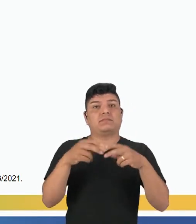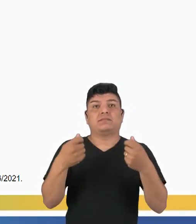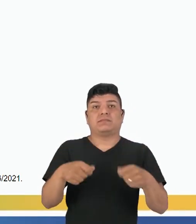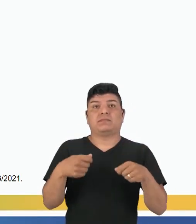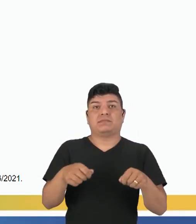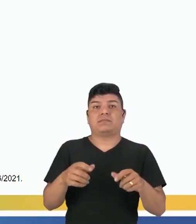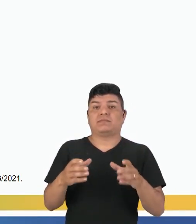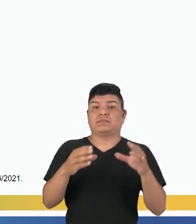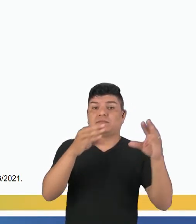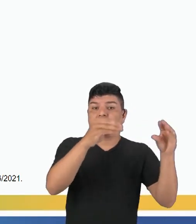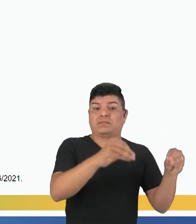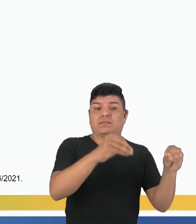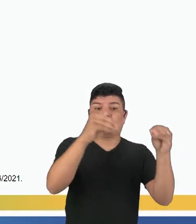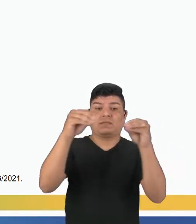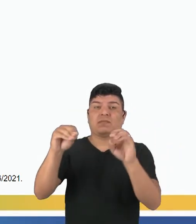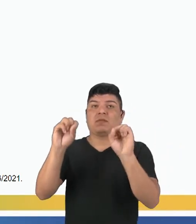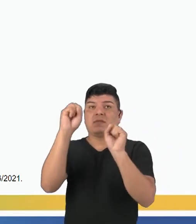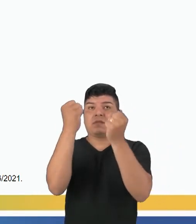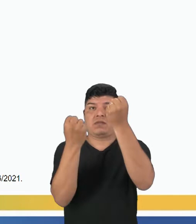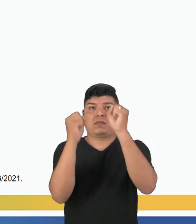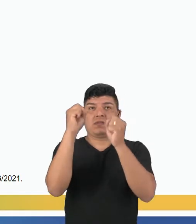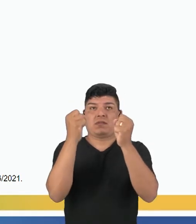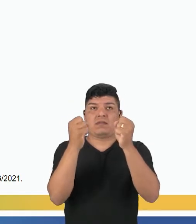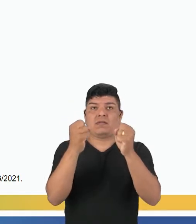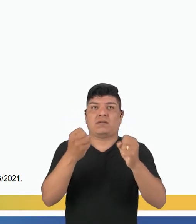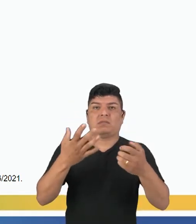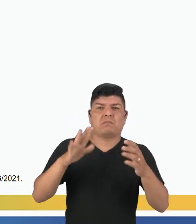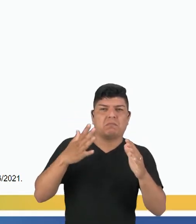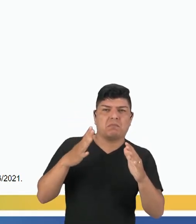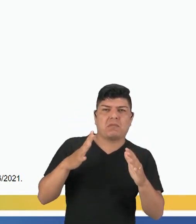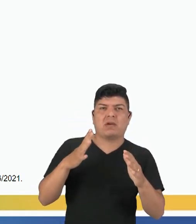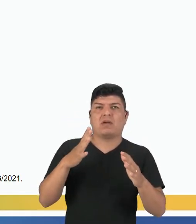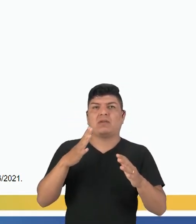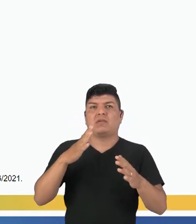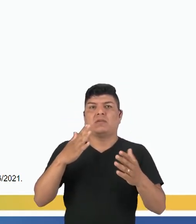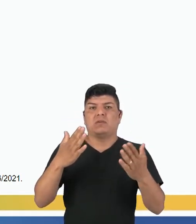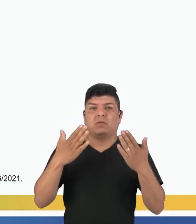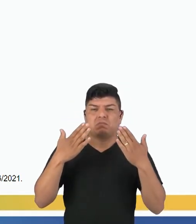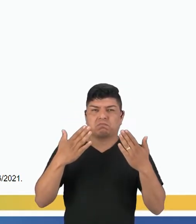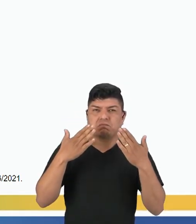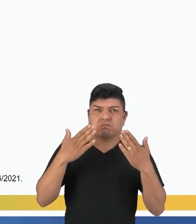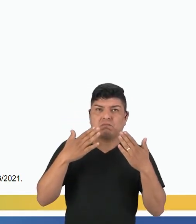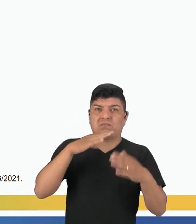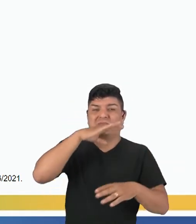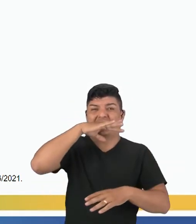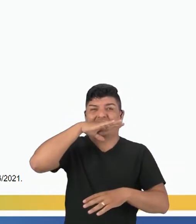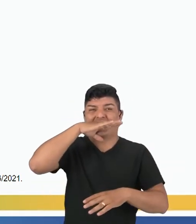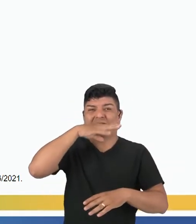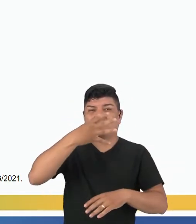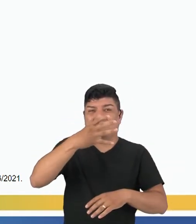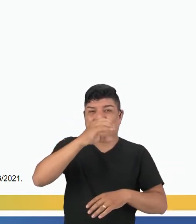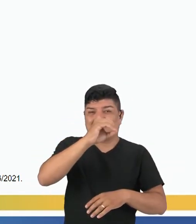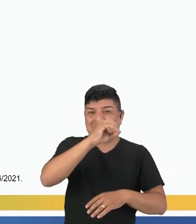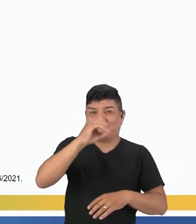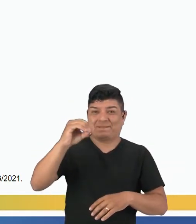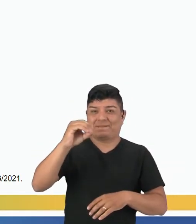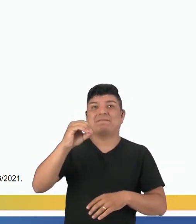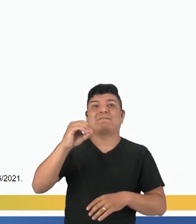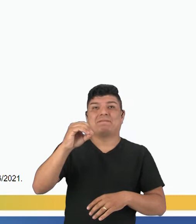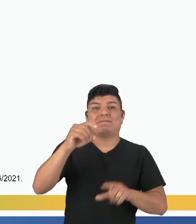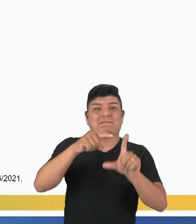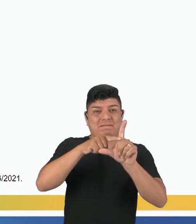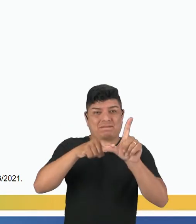ele é colocado nestas máquinas a uma temperatura de 400 graus. No final, os técnicos